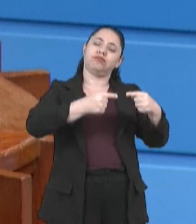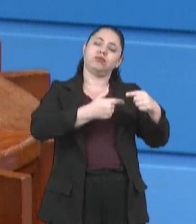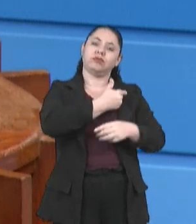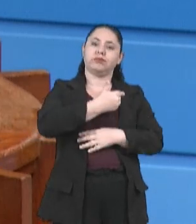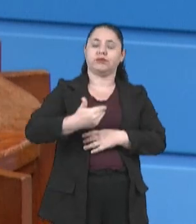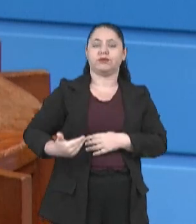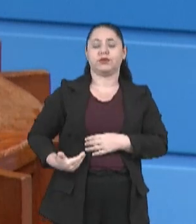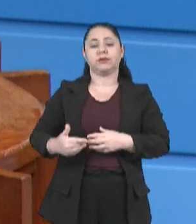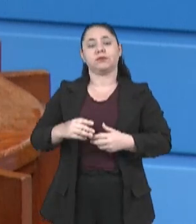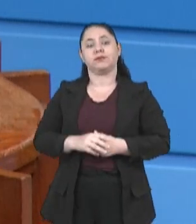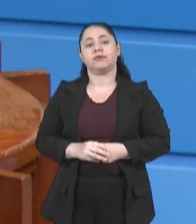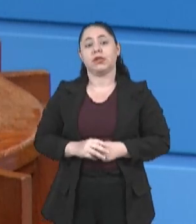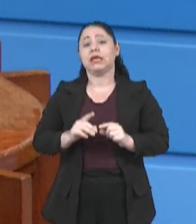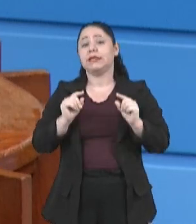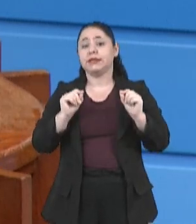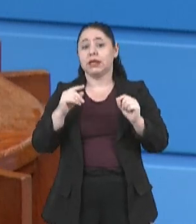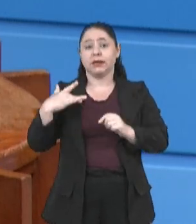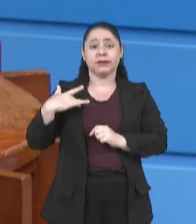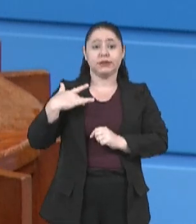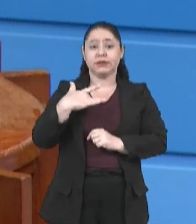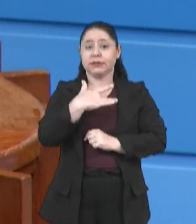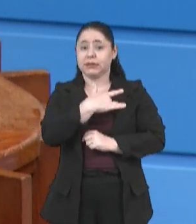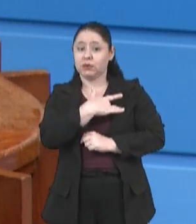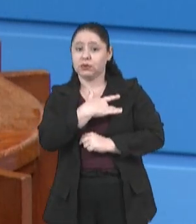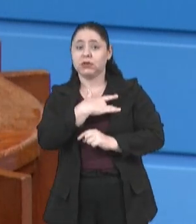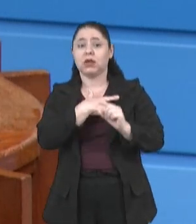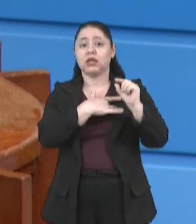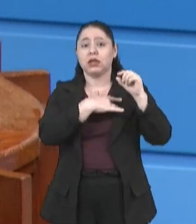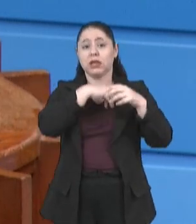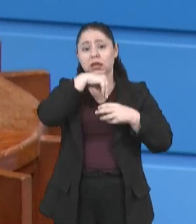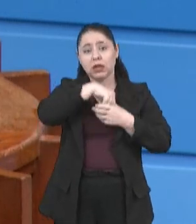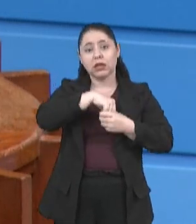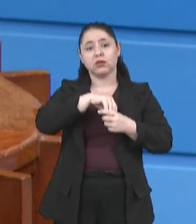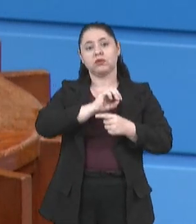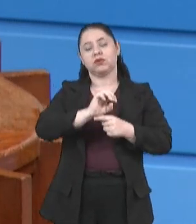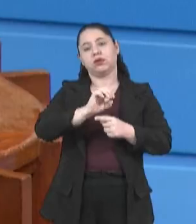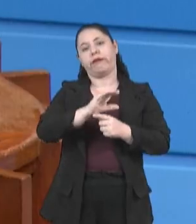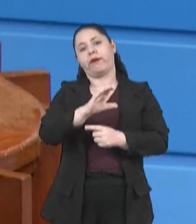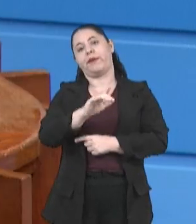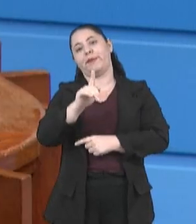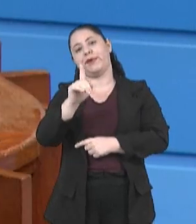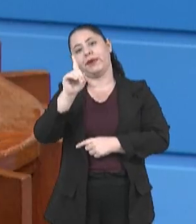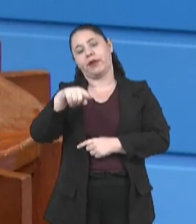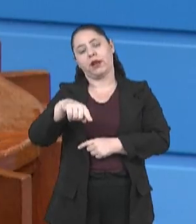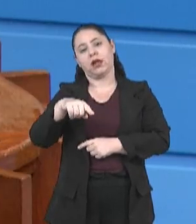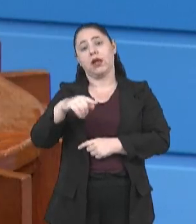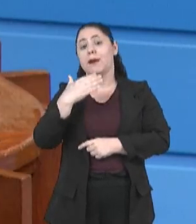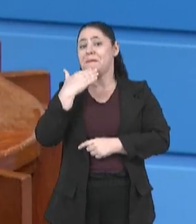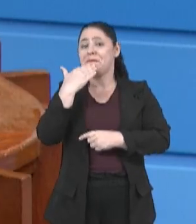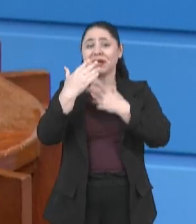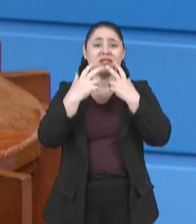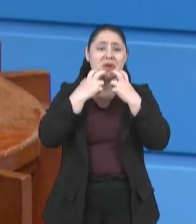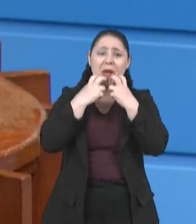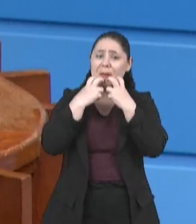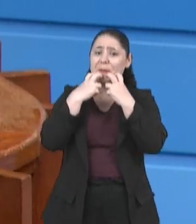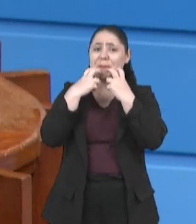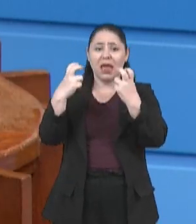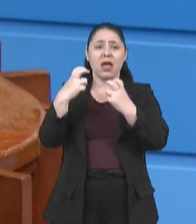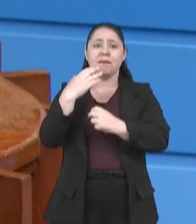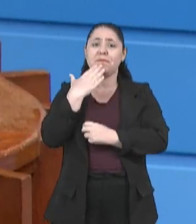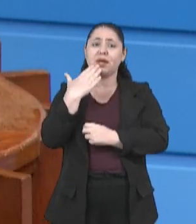o governador, que a saúde no estado, em Campo Grande, está pedindo